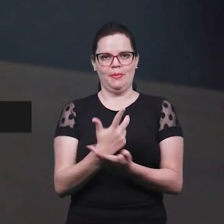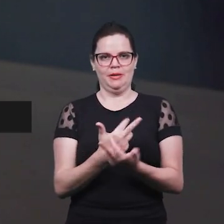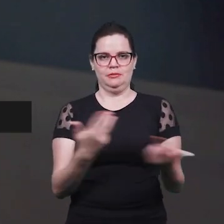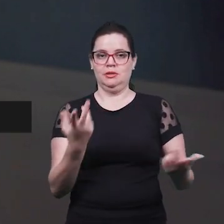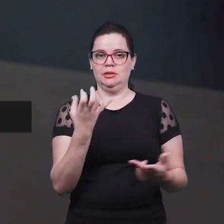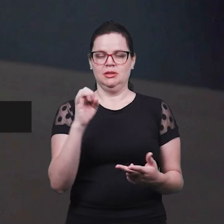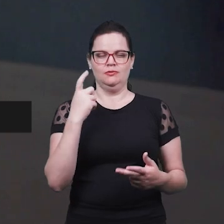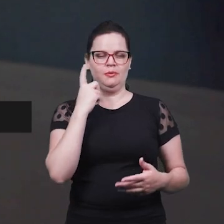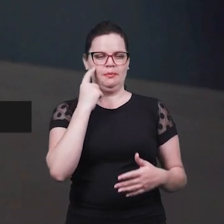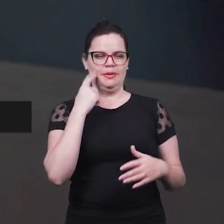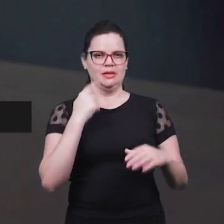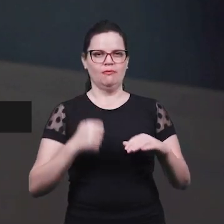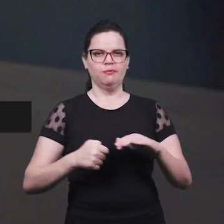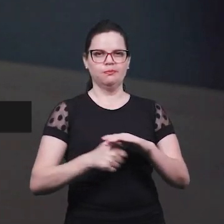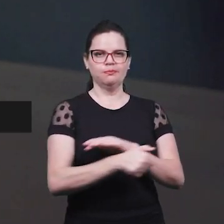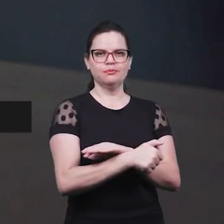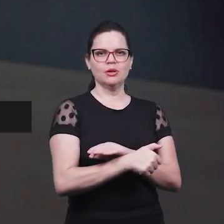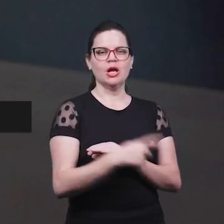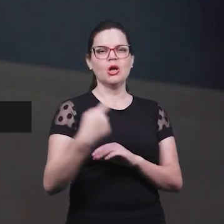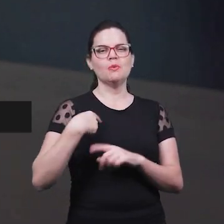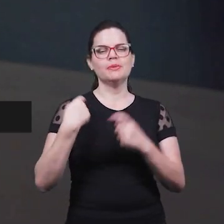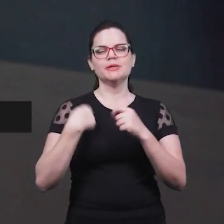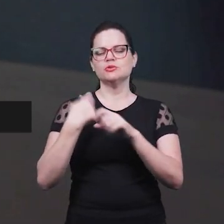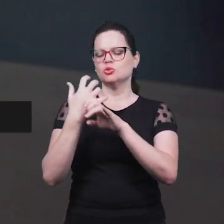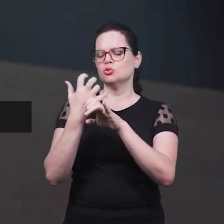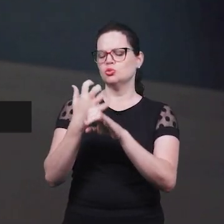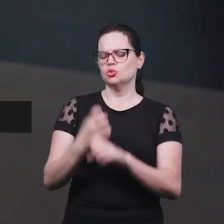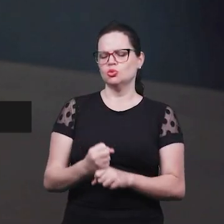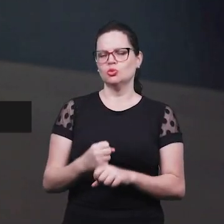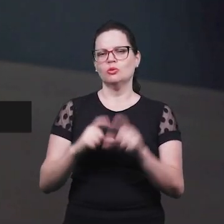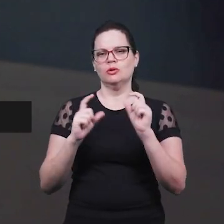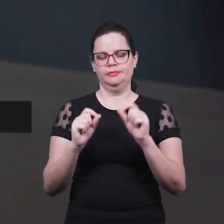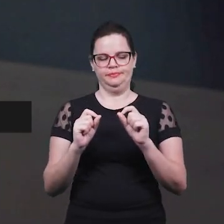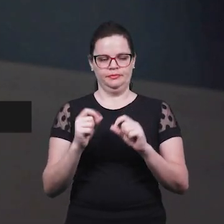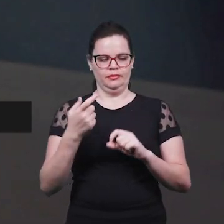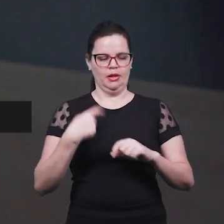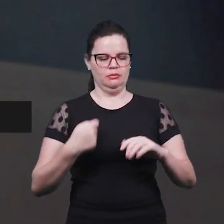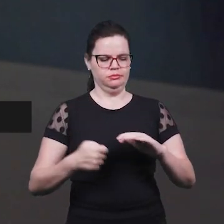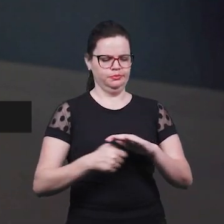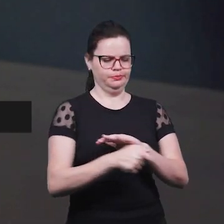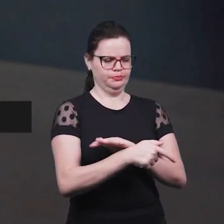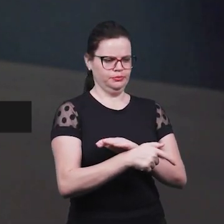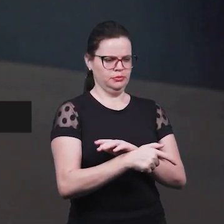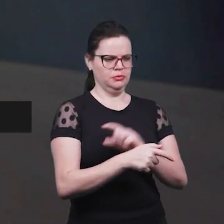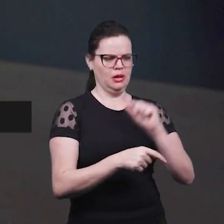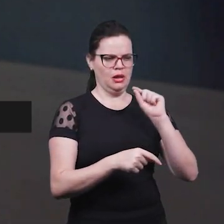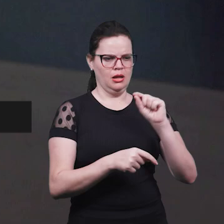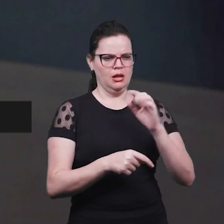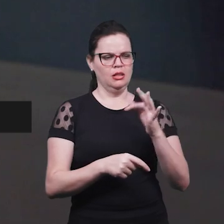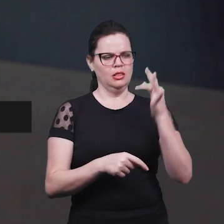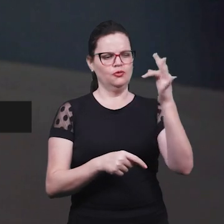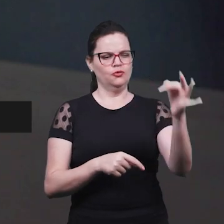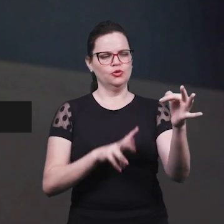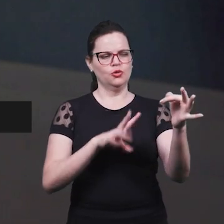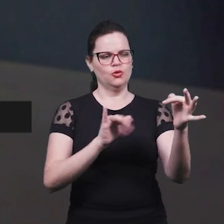um investimento, qual é a conta que eu tenho que fazer? Esse investimento está projetando um retorno